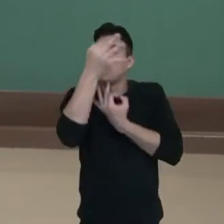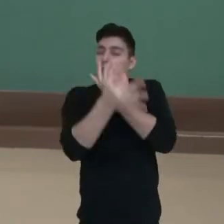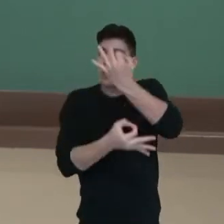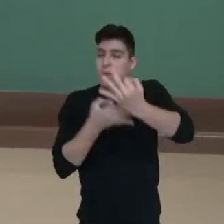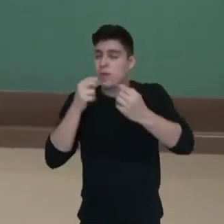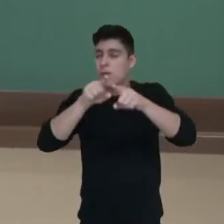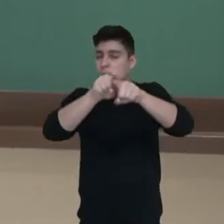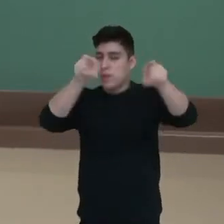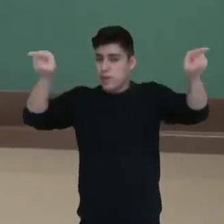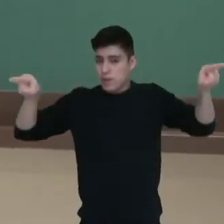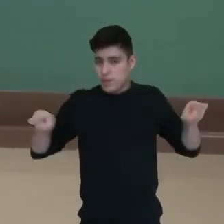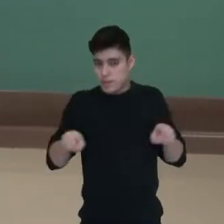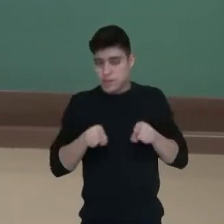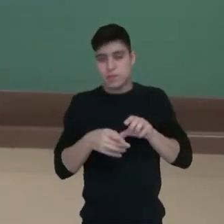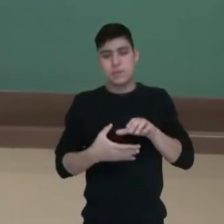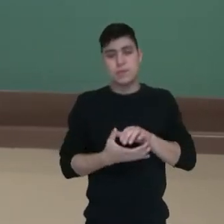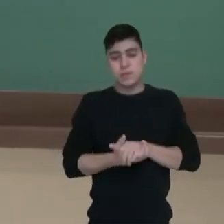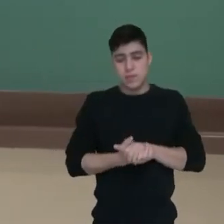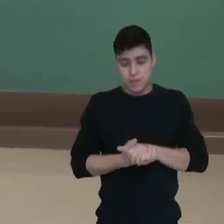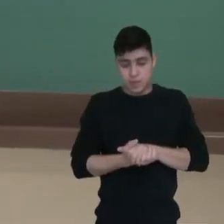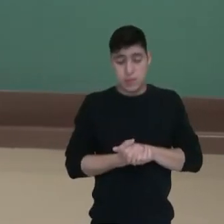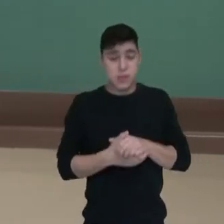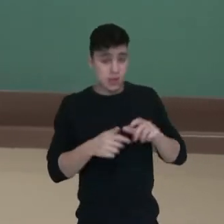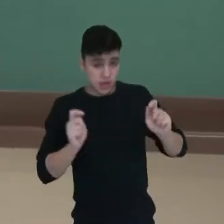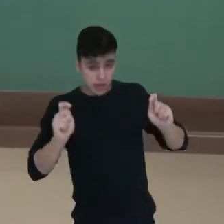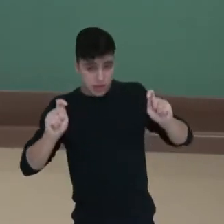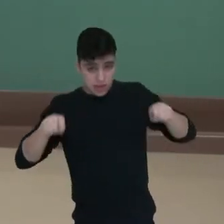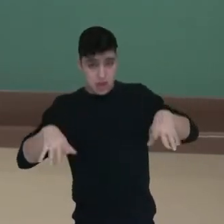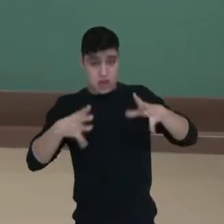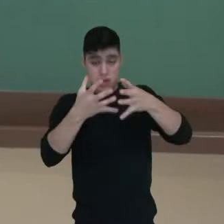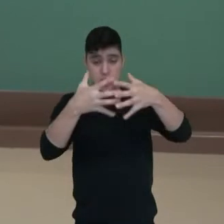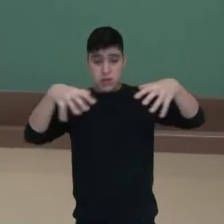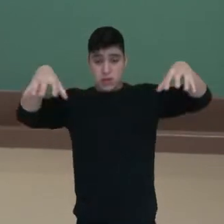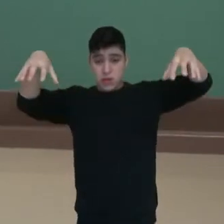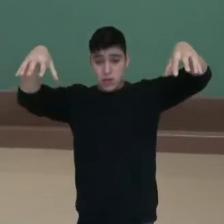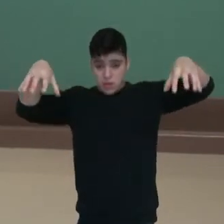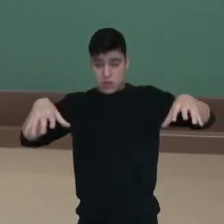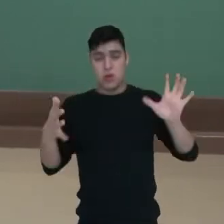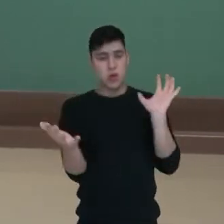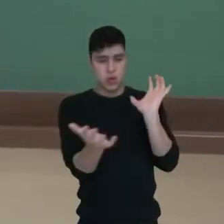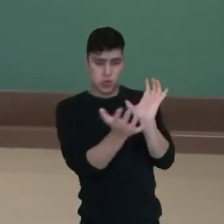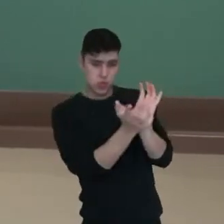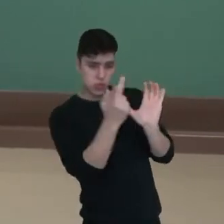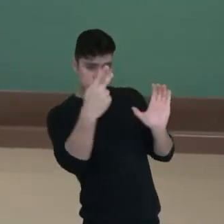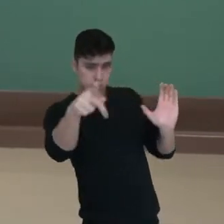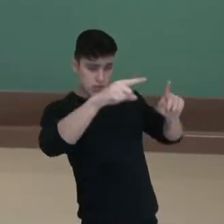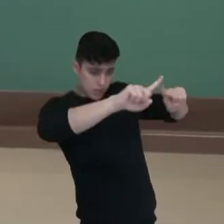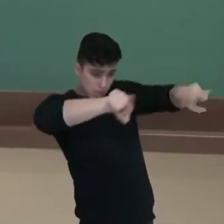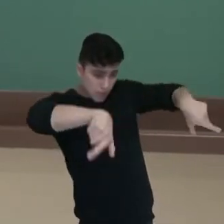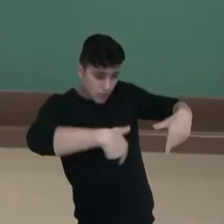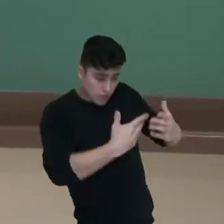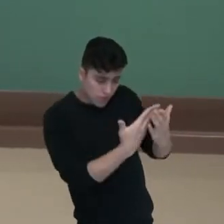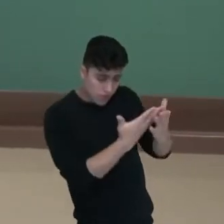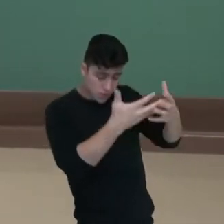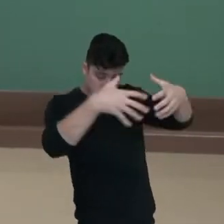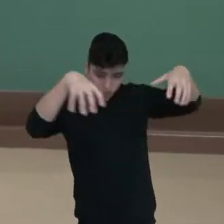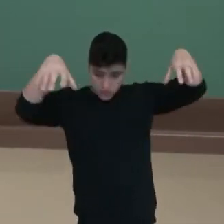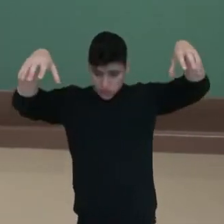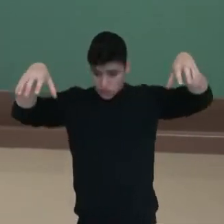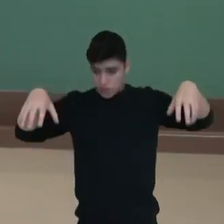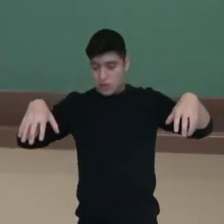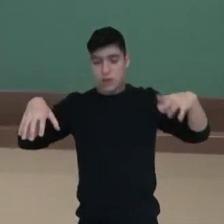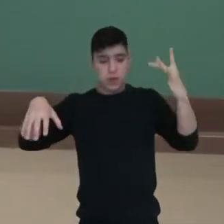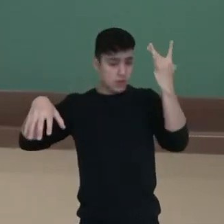Então, a gente poderia dividir a turma em duas partes, os que iriam